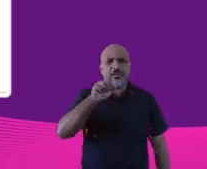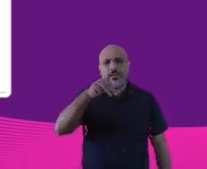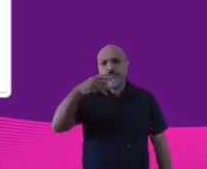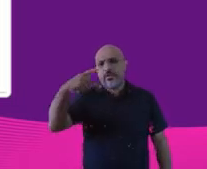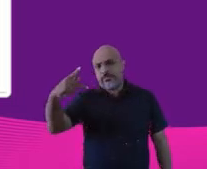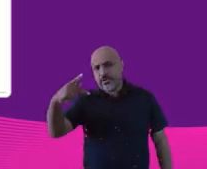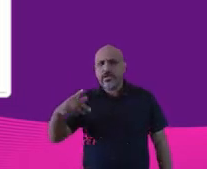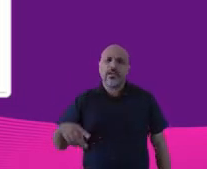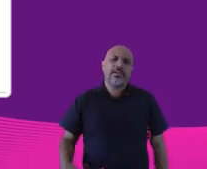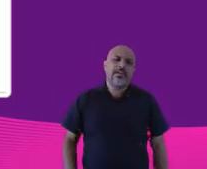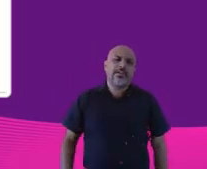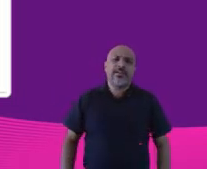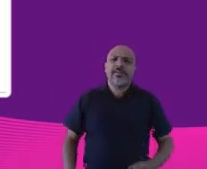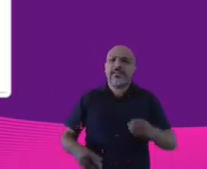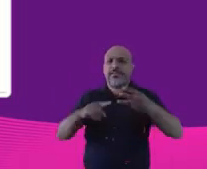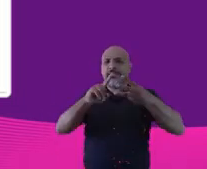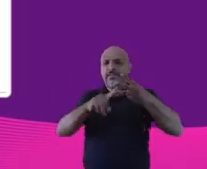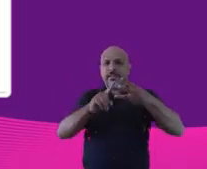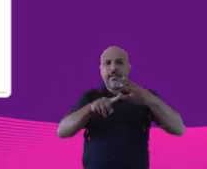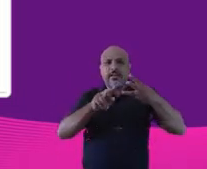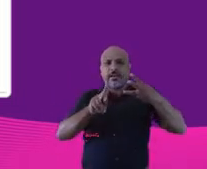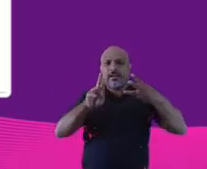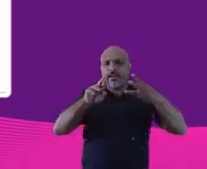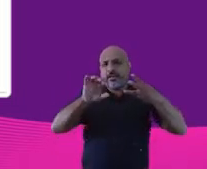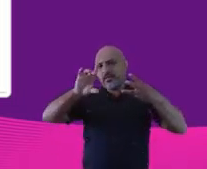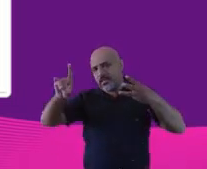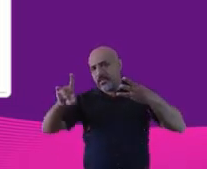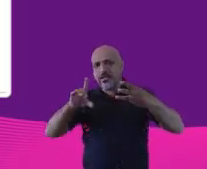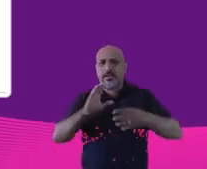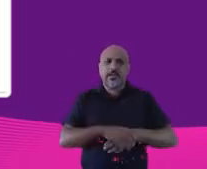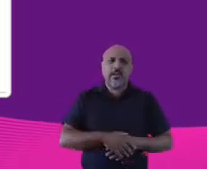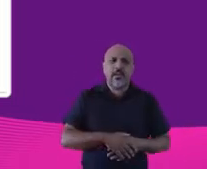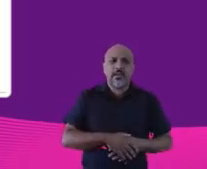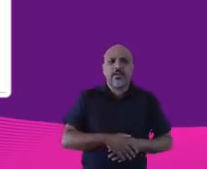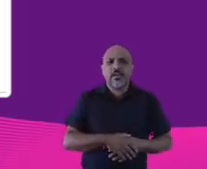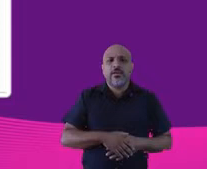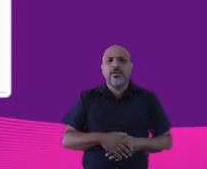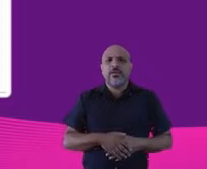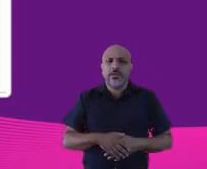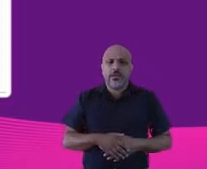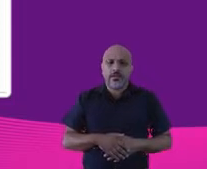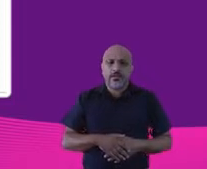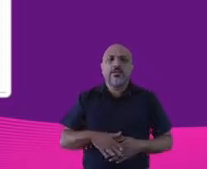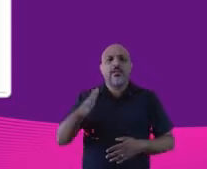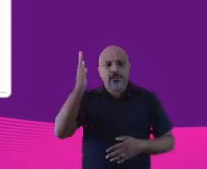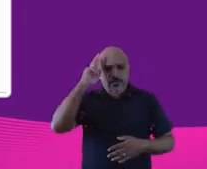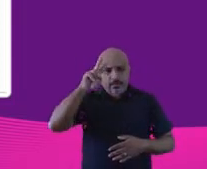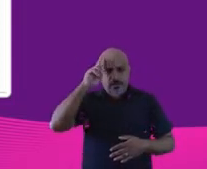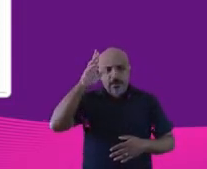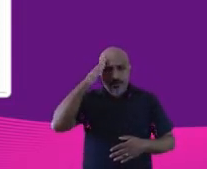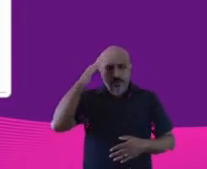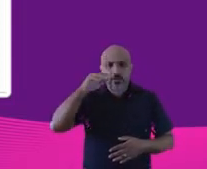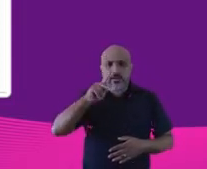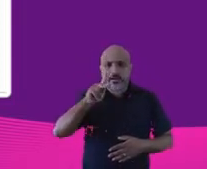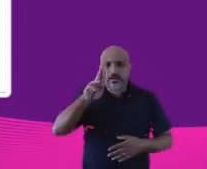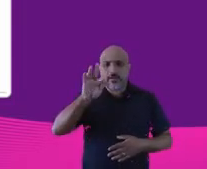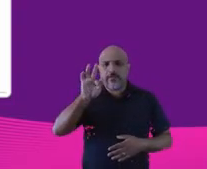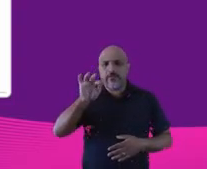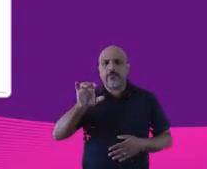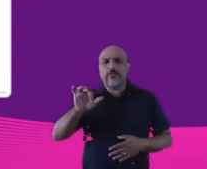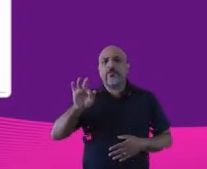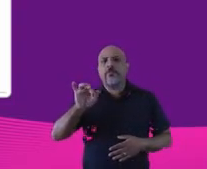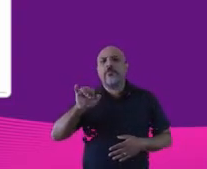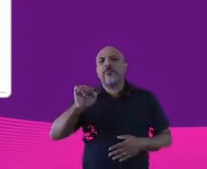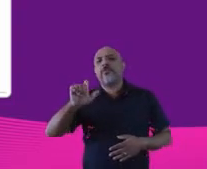DVMP, aí tem o KRD, que entra o Carfil. A gente sabe que o Carfil é uma droga